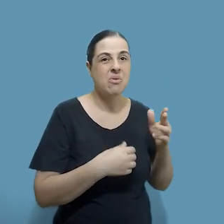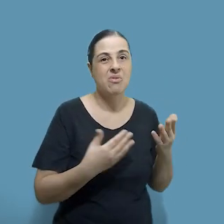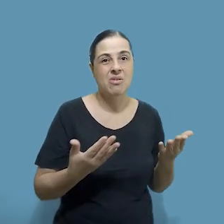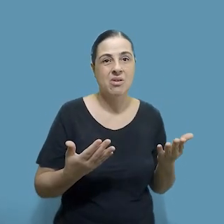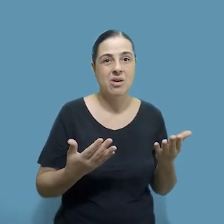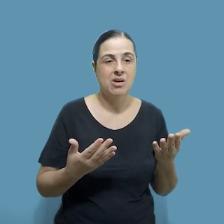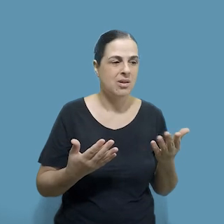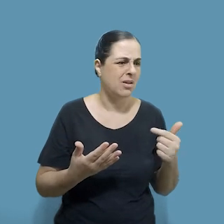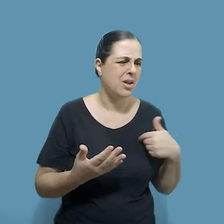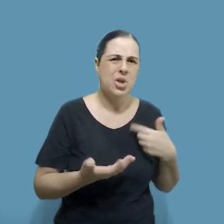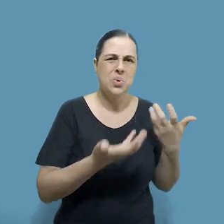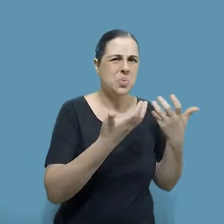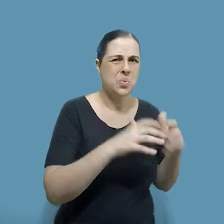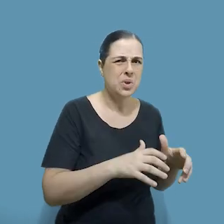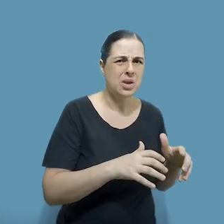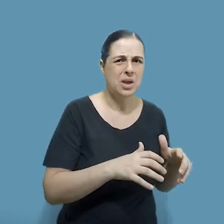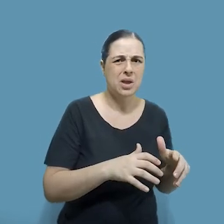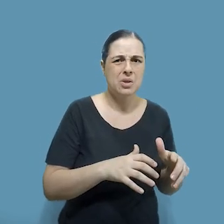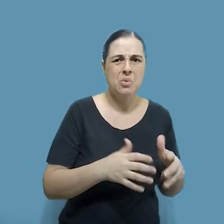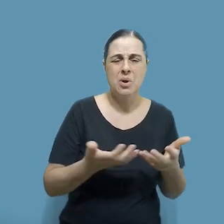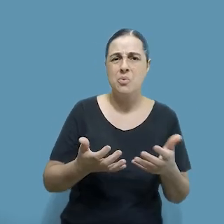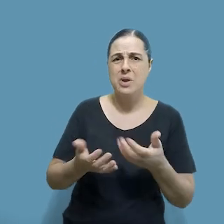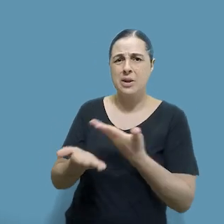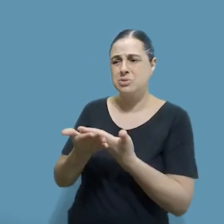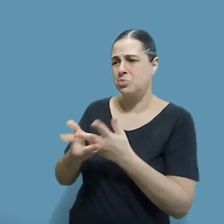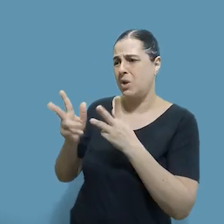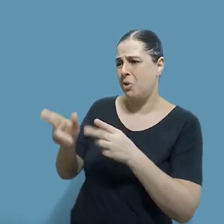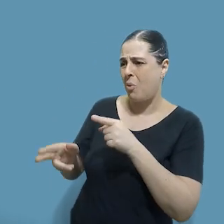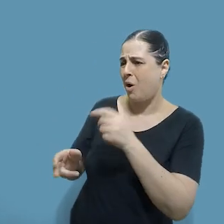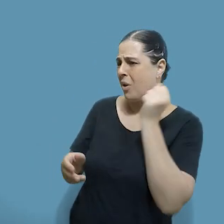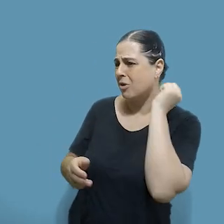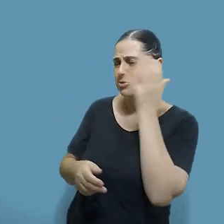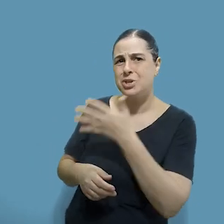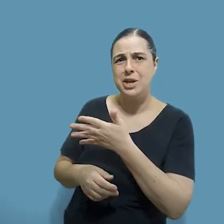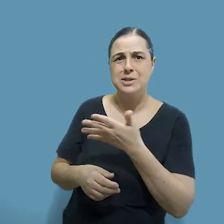queria estudar Shakespeare, e podia estudar Shakespeare. Então, eu acho que